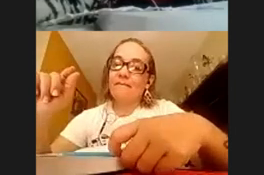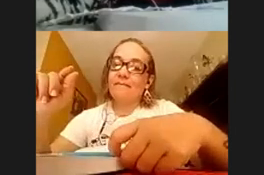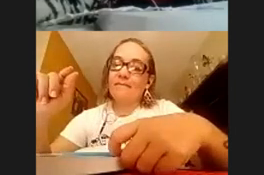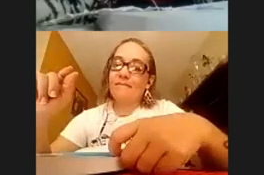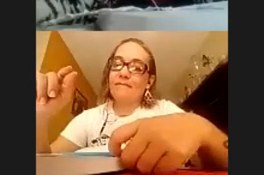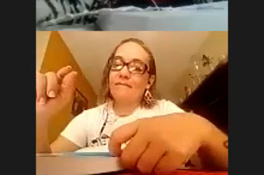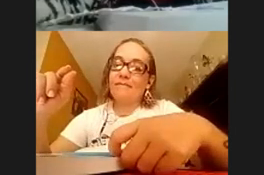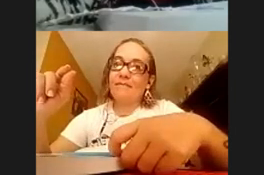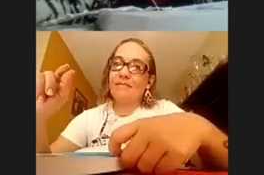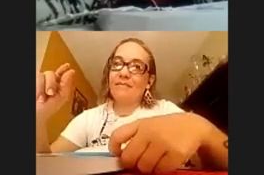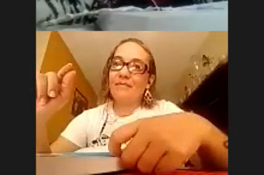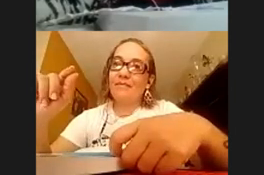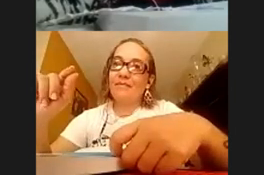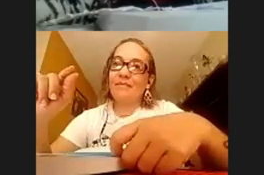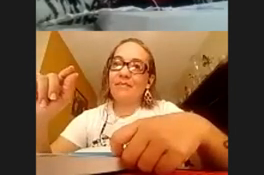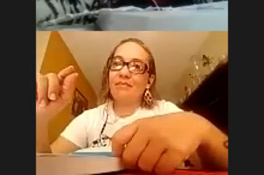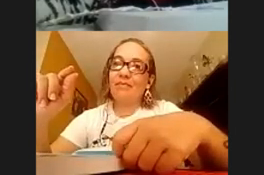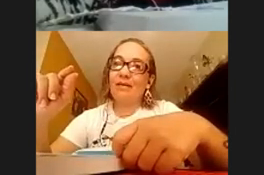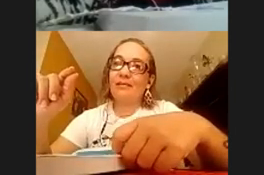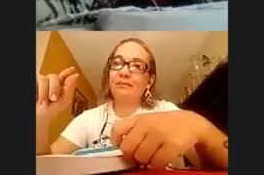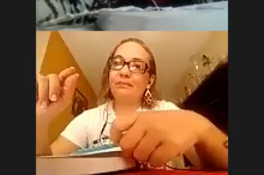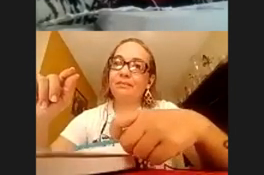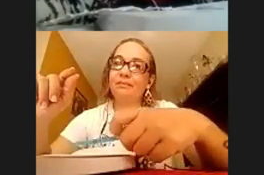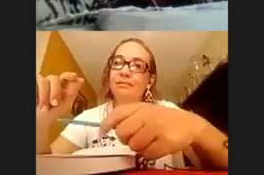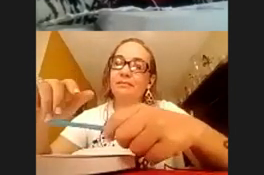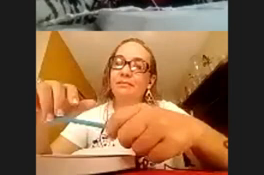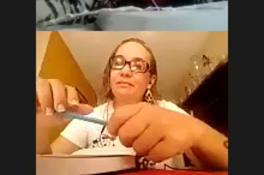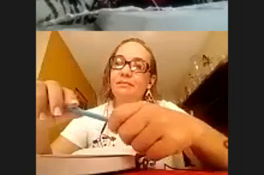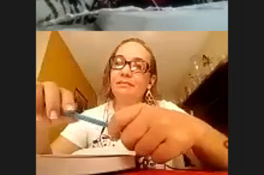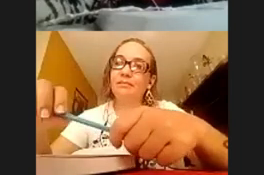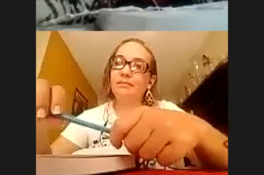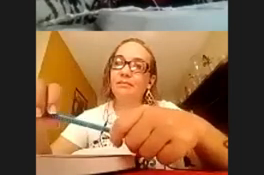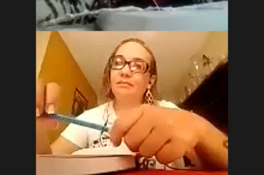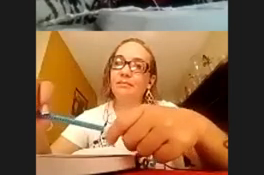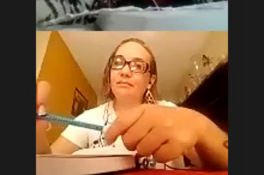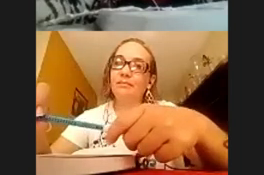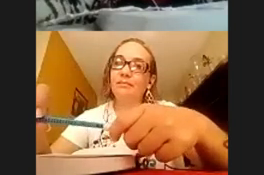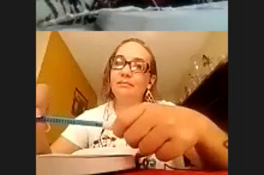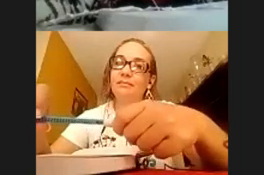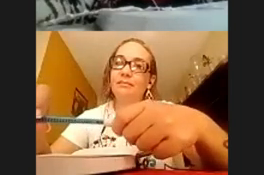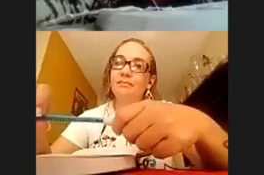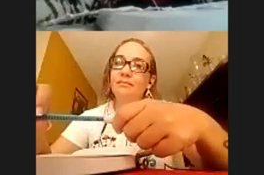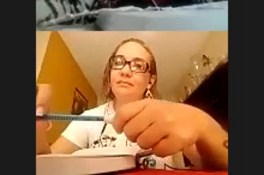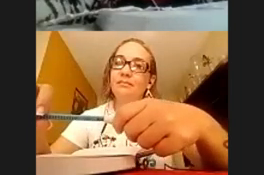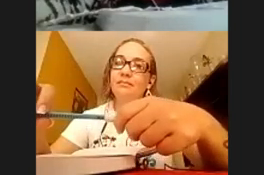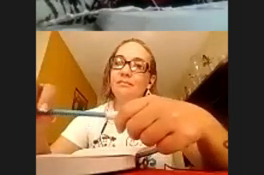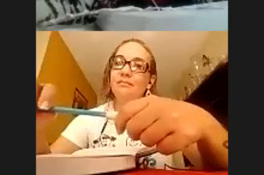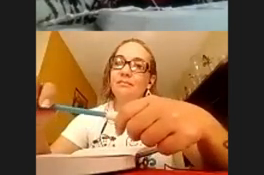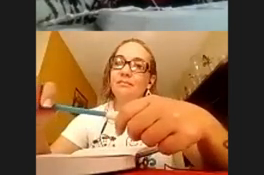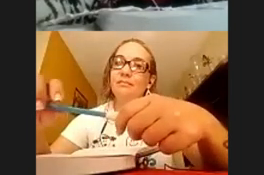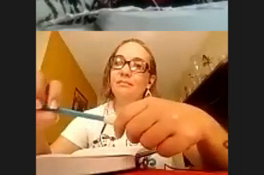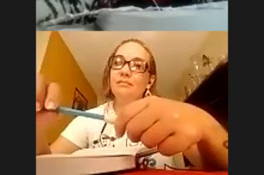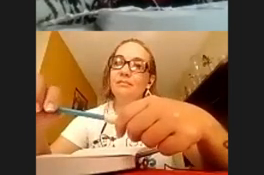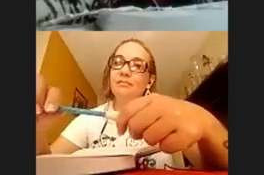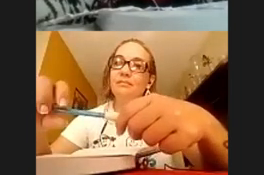todos, meninas, tudo bem? Fala um pouquinho. Eu sou terapeuta podal, faz pouco tempo